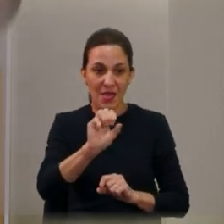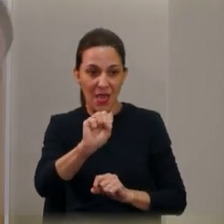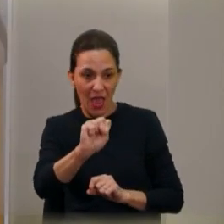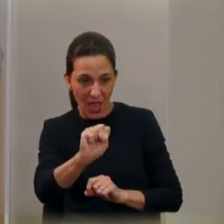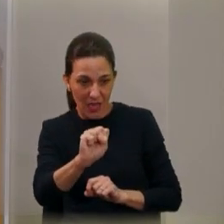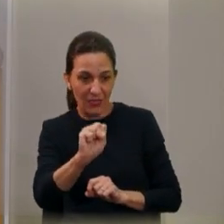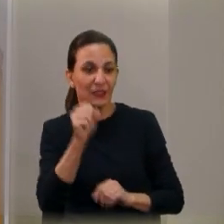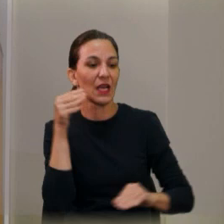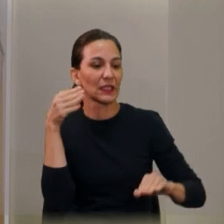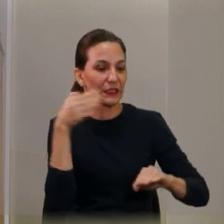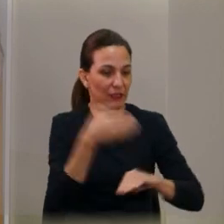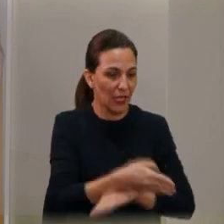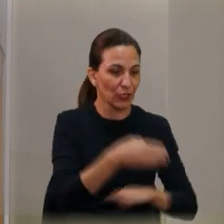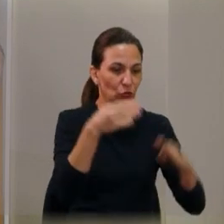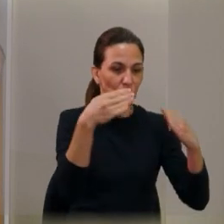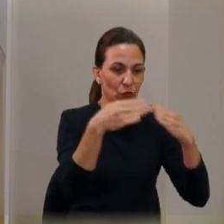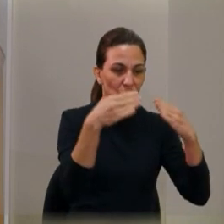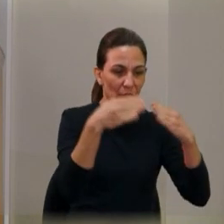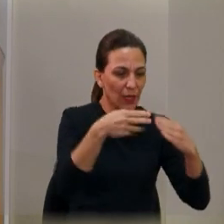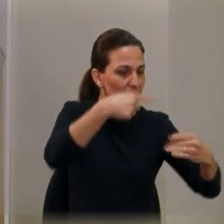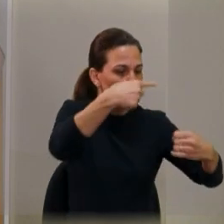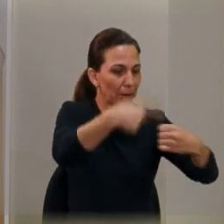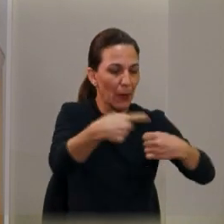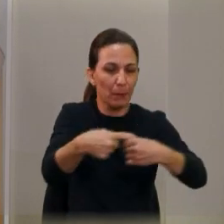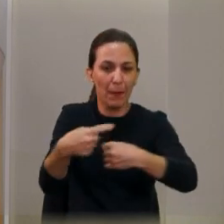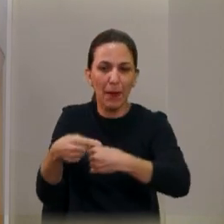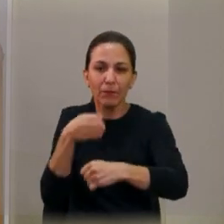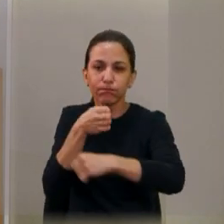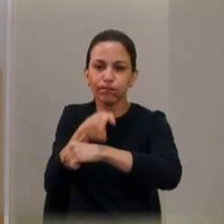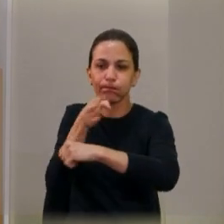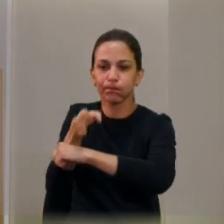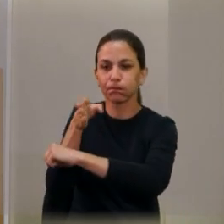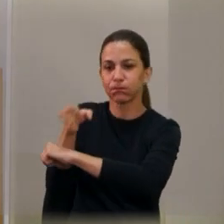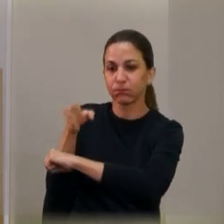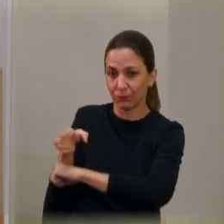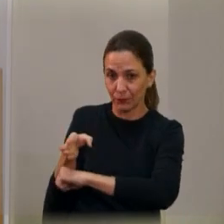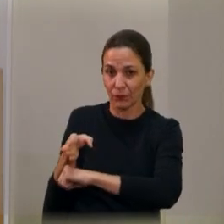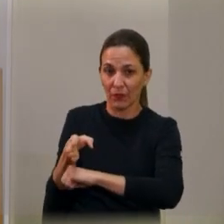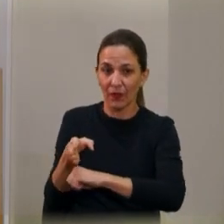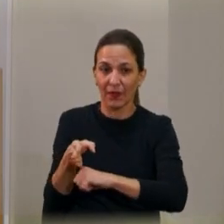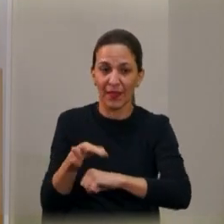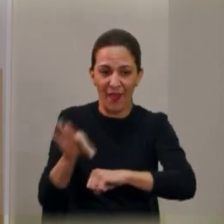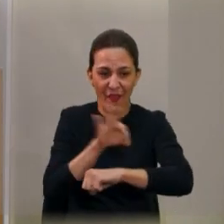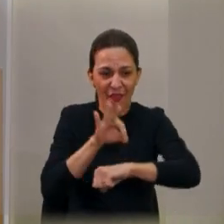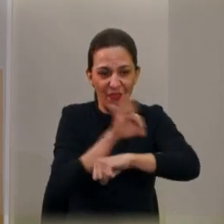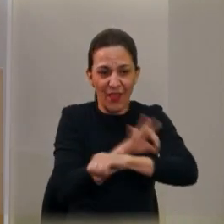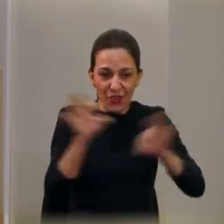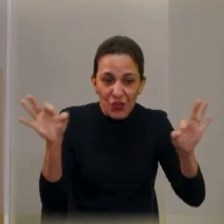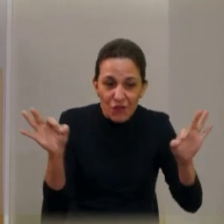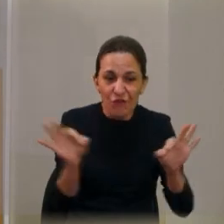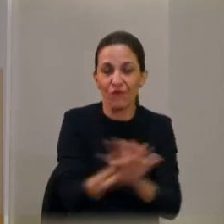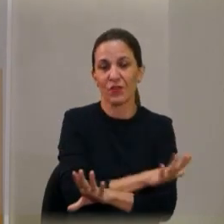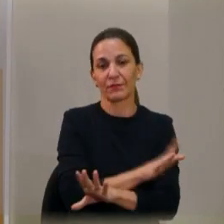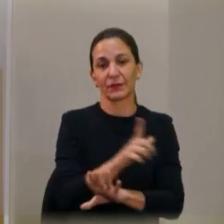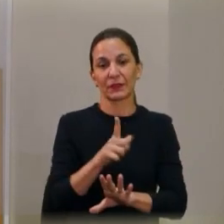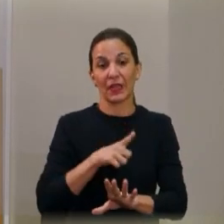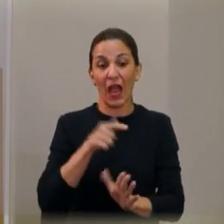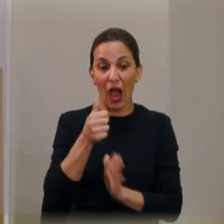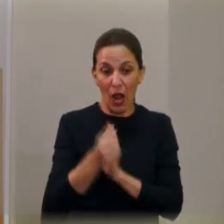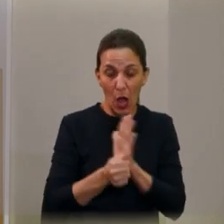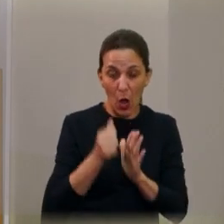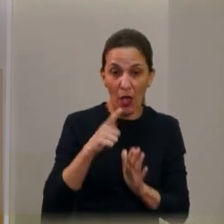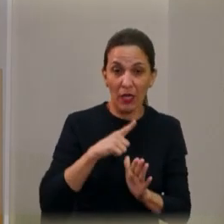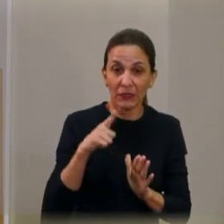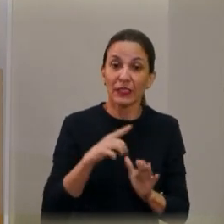pessoas que os assédio estejam nos bairros para combater as endemias e eu comprei junto com essa categoria que Araraquara tivesse